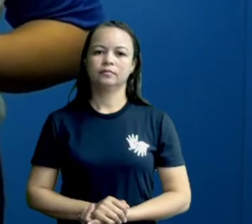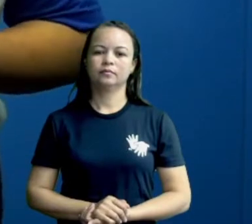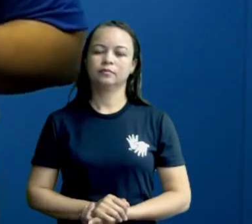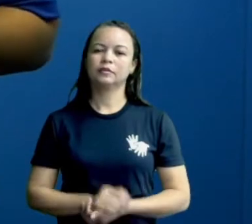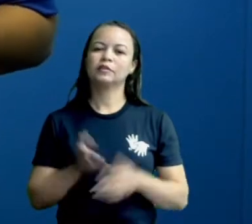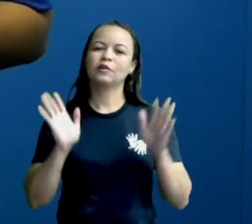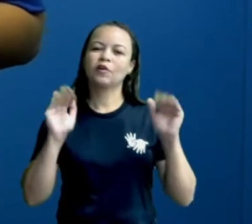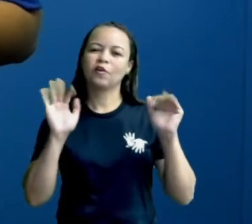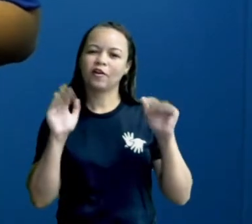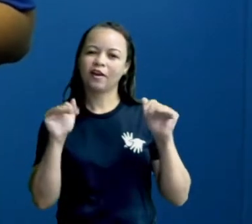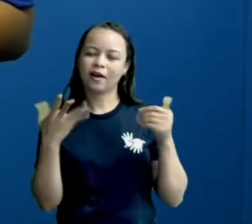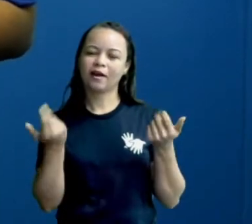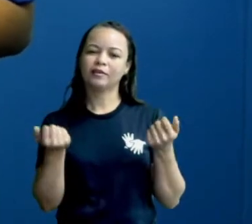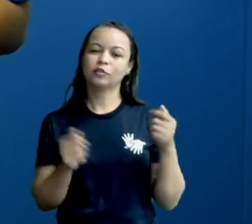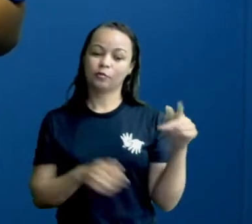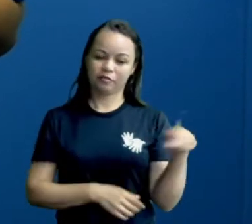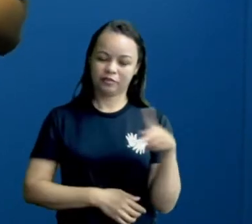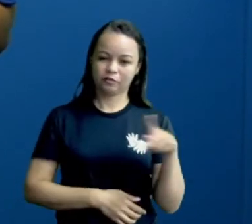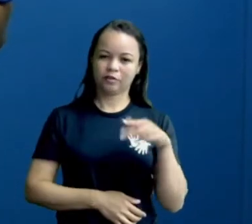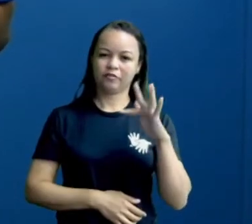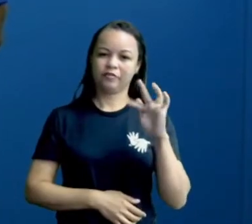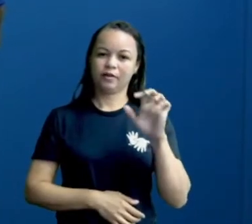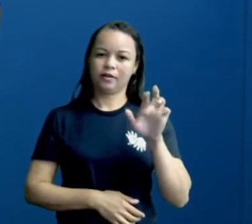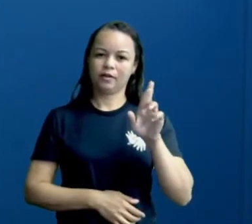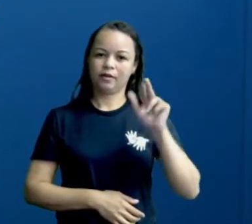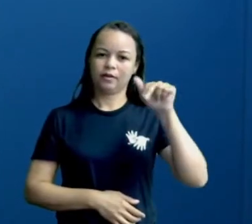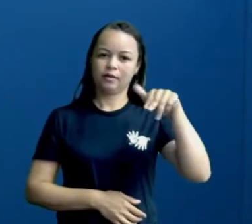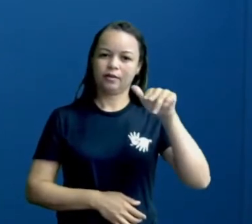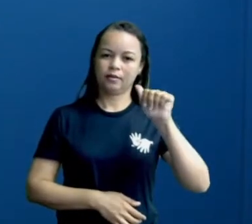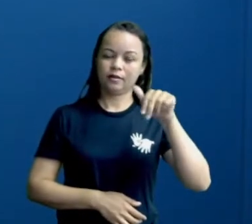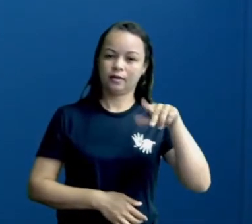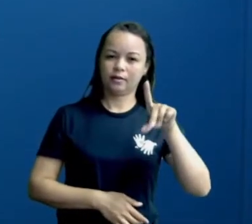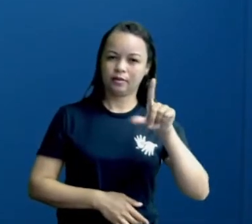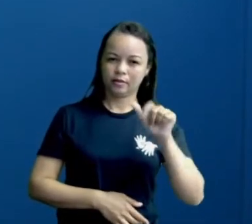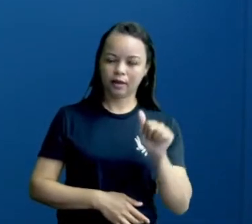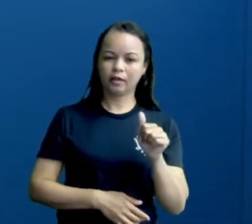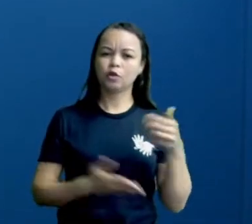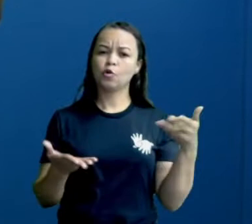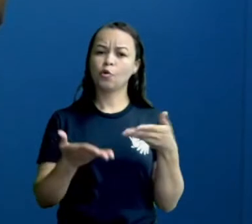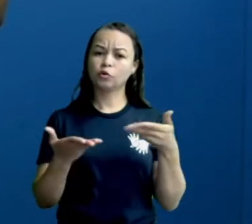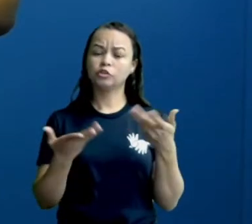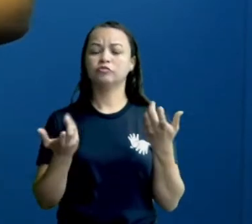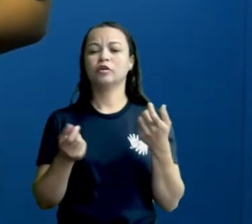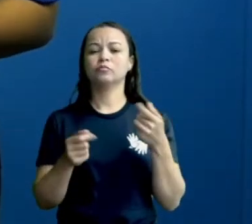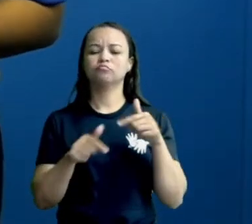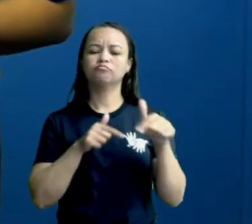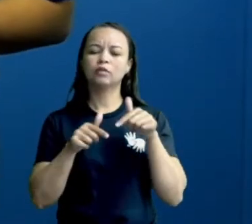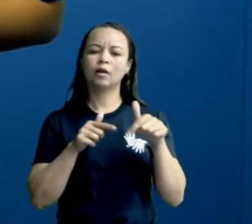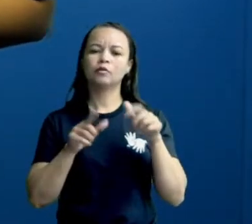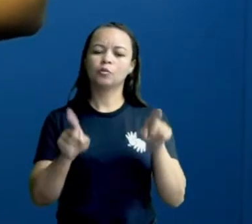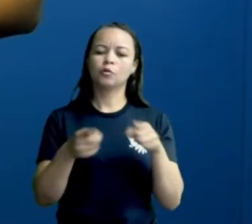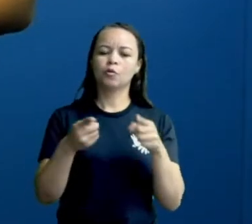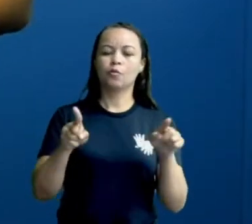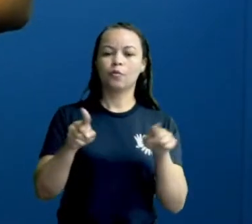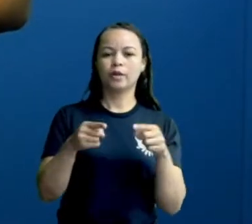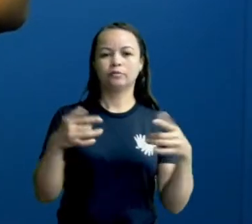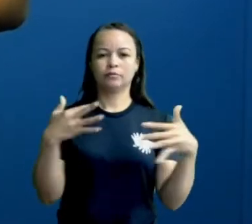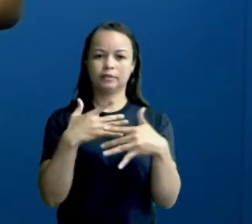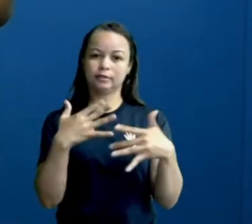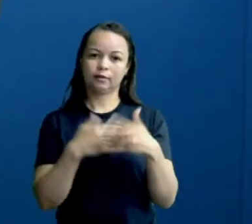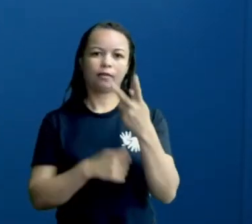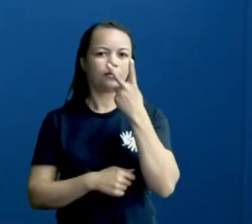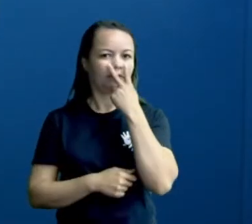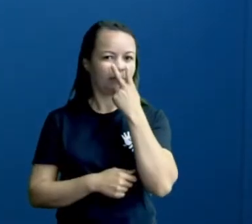Oi pessoal, eu sou a professora Fernanda e hoje a gente vai trabalhar sobre o hino da cidade de Vitória de Santo Antão. Vamos